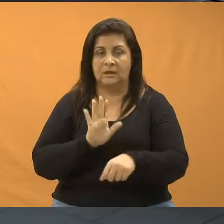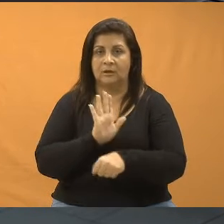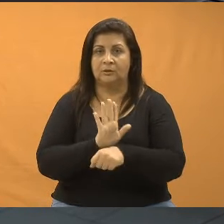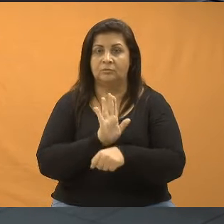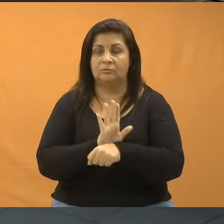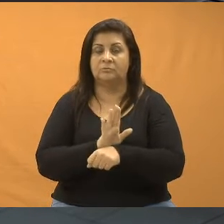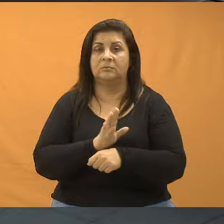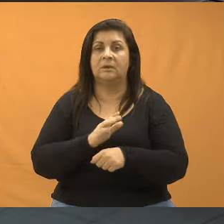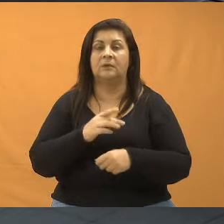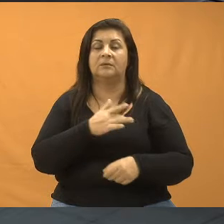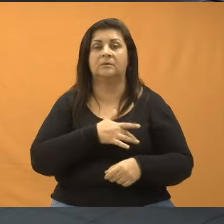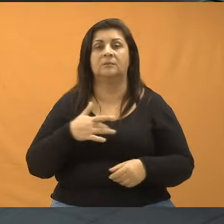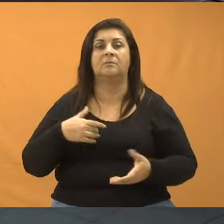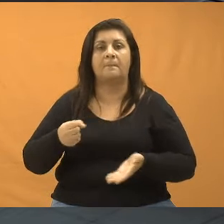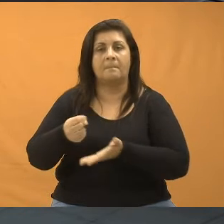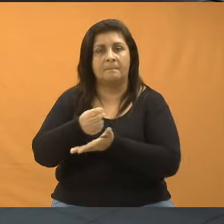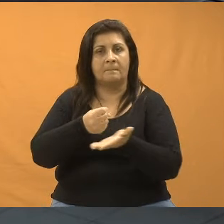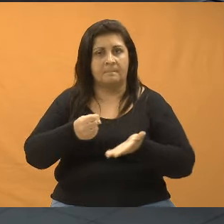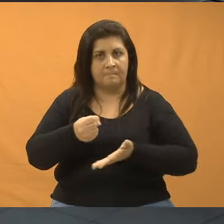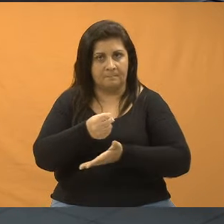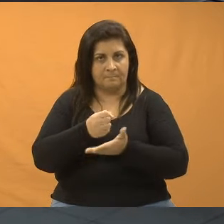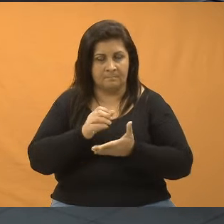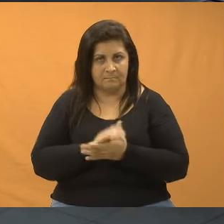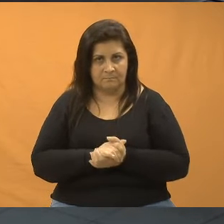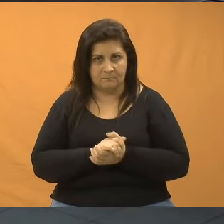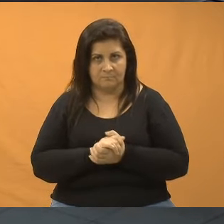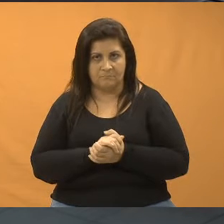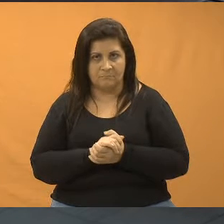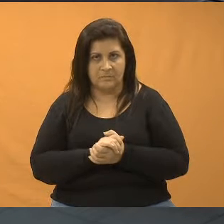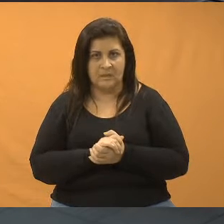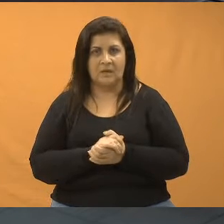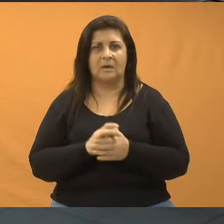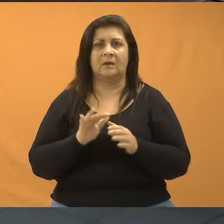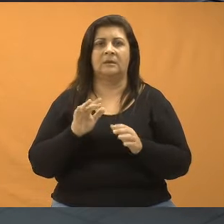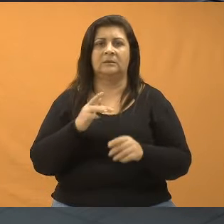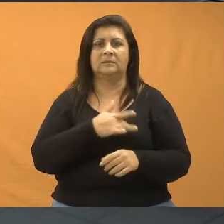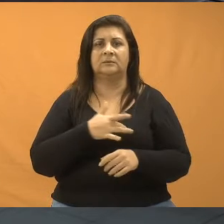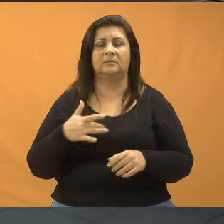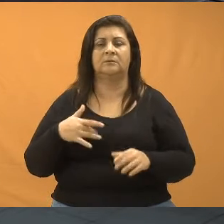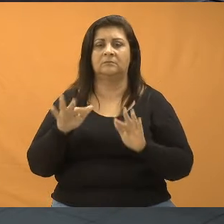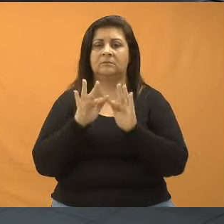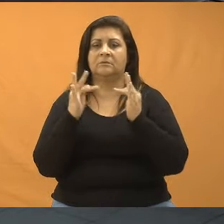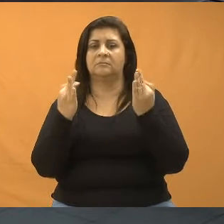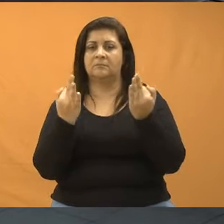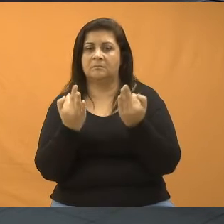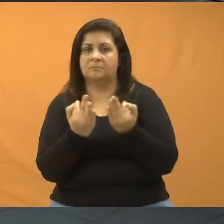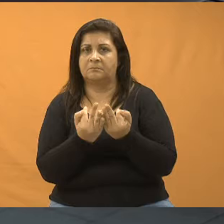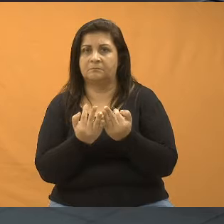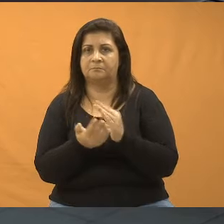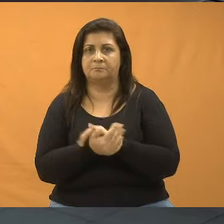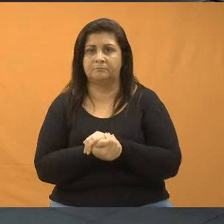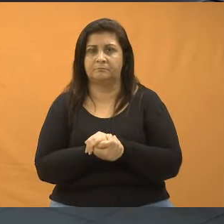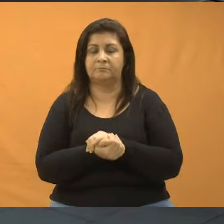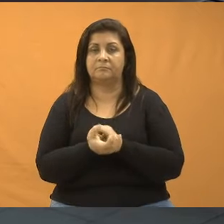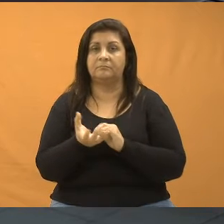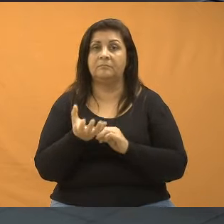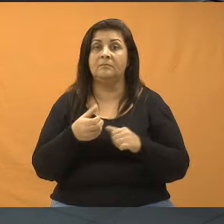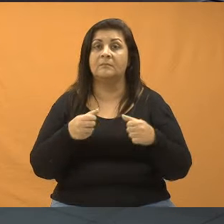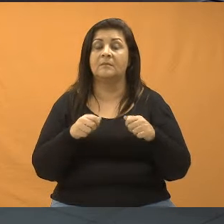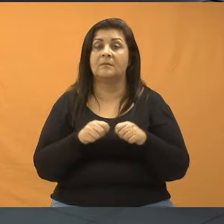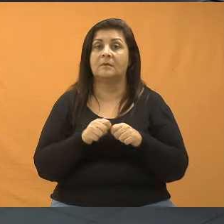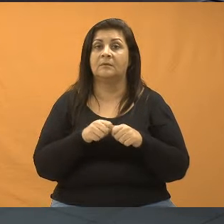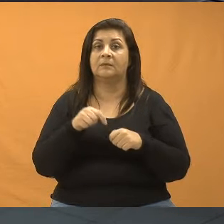básica, sobretudo no programa de saúde da família. Eles têm a intenção de criar aqui residência na